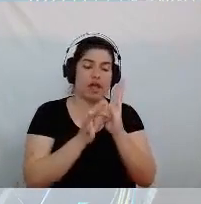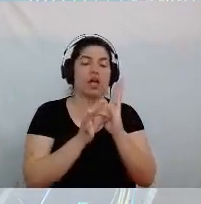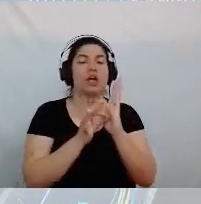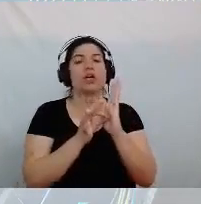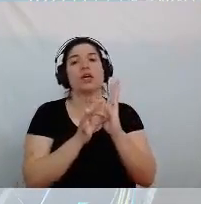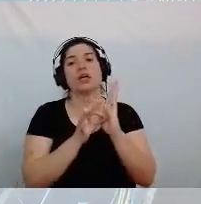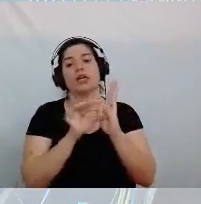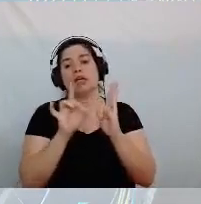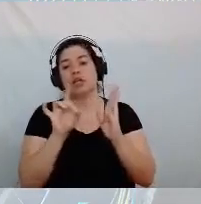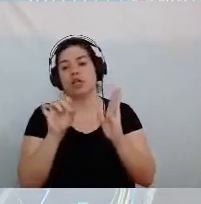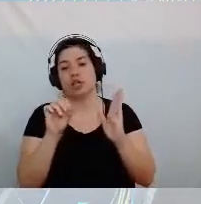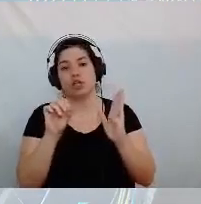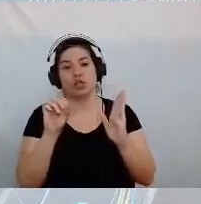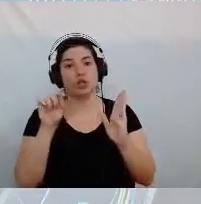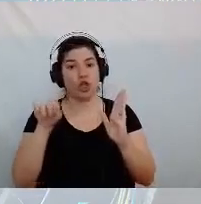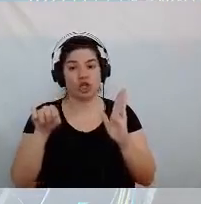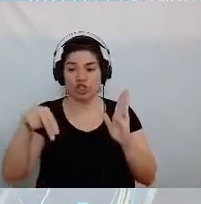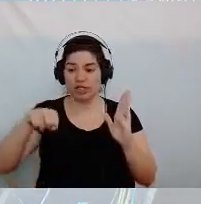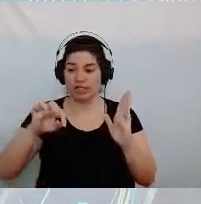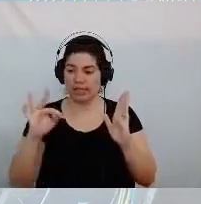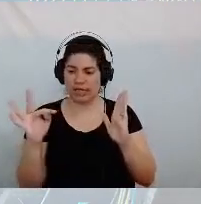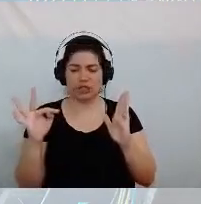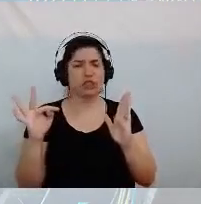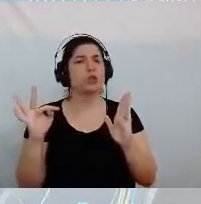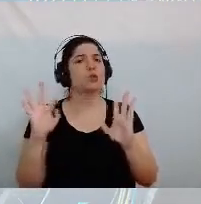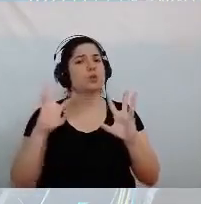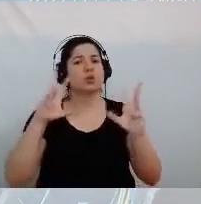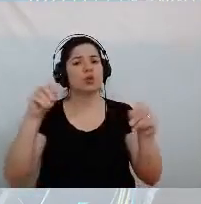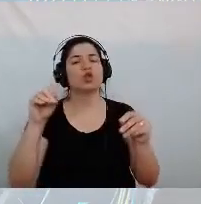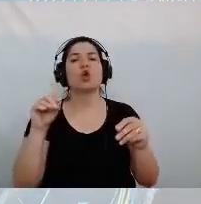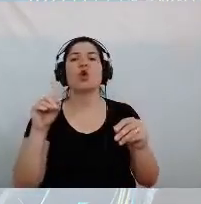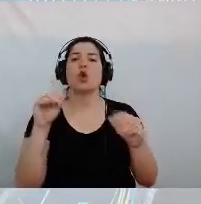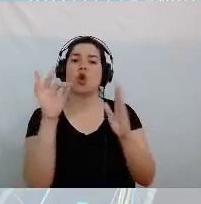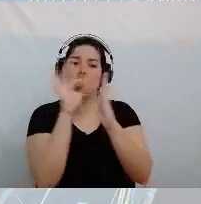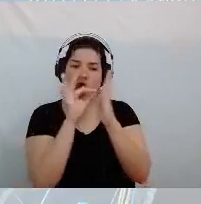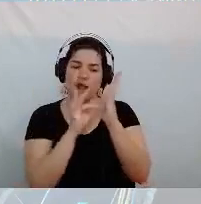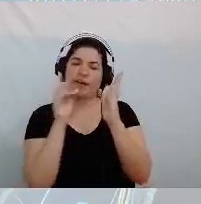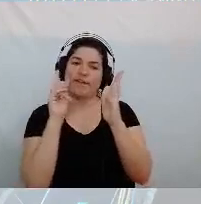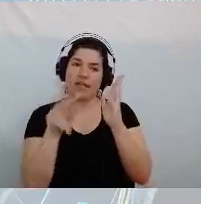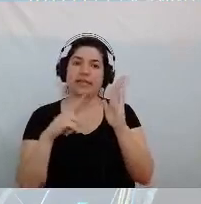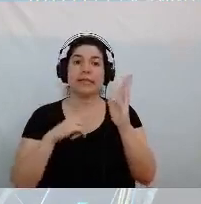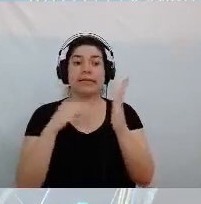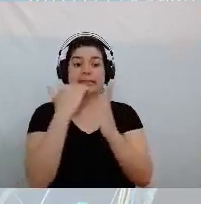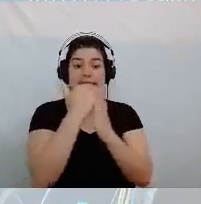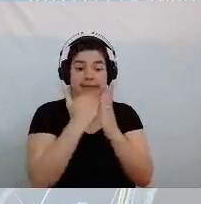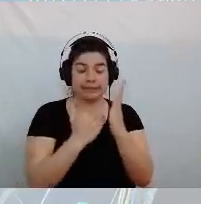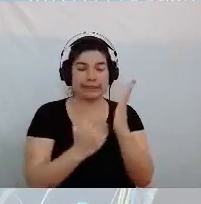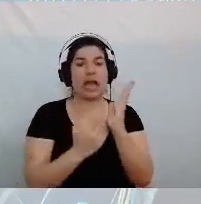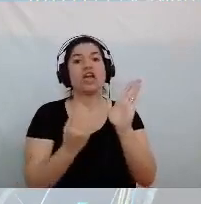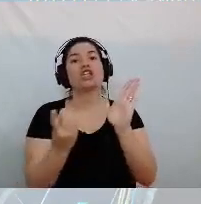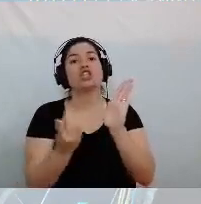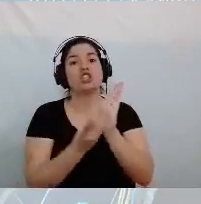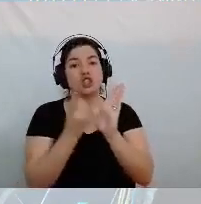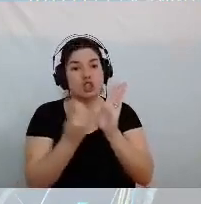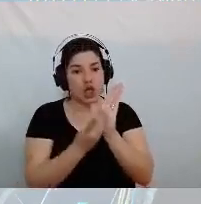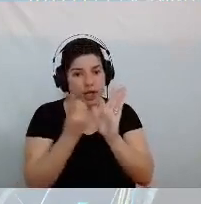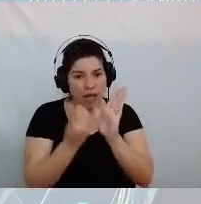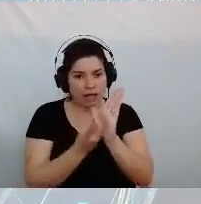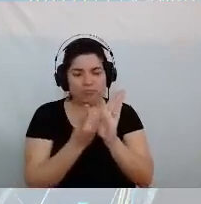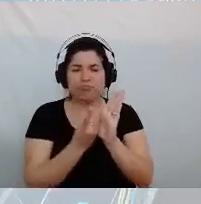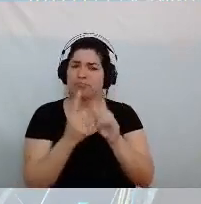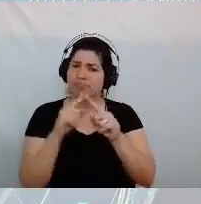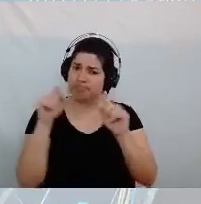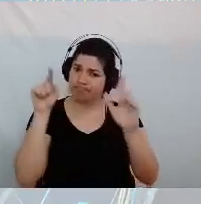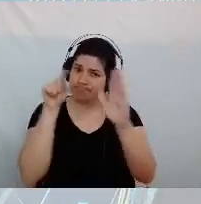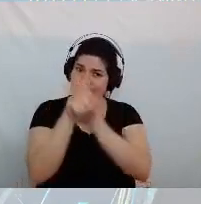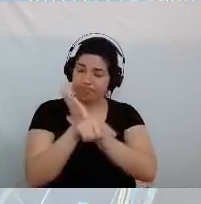cara quase todo código que eu vejo é tomado por listas e dicionários a pergunta é você utiliza